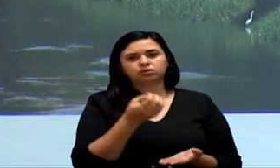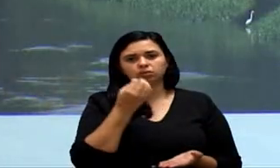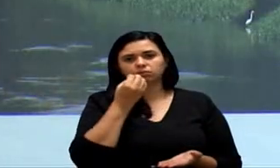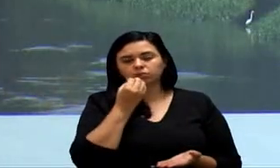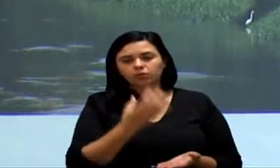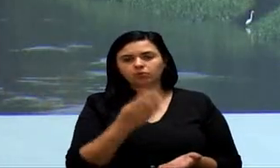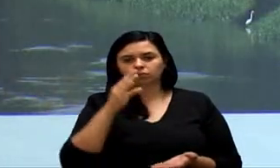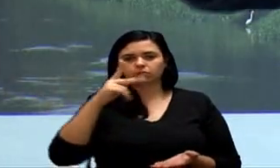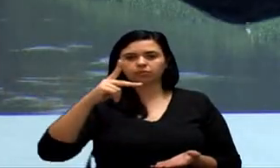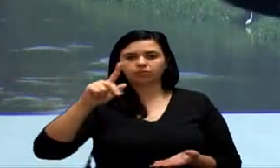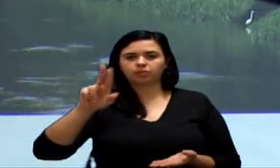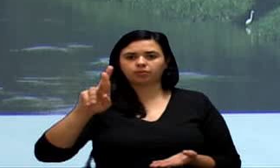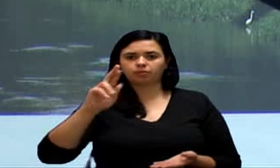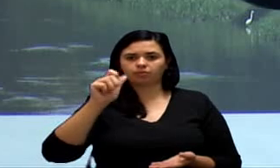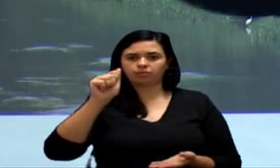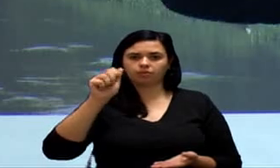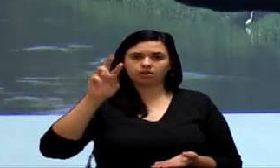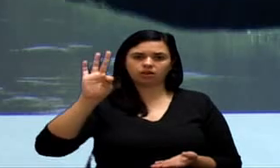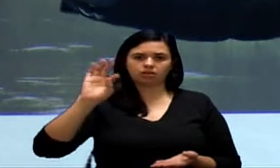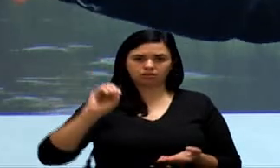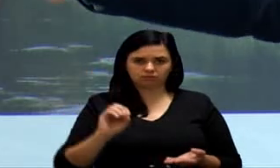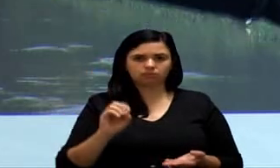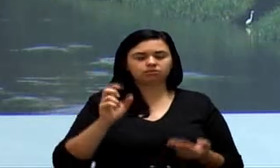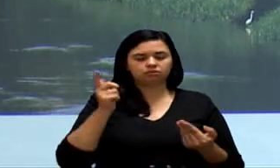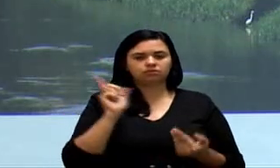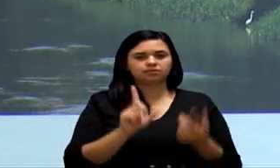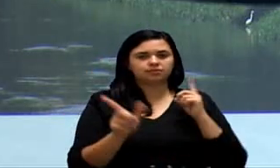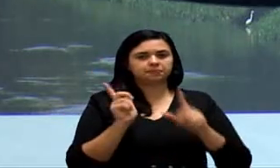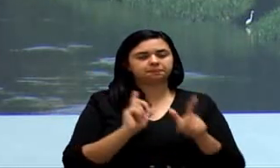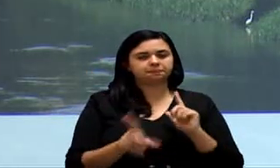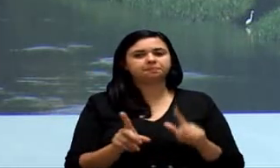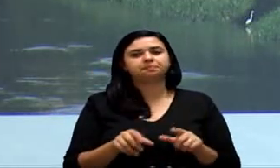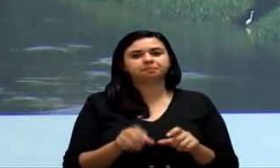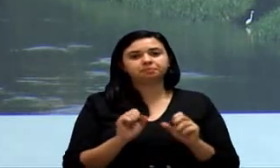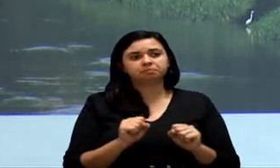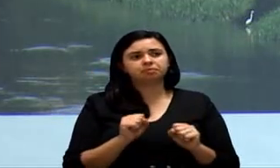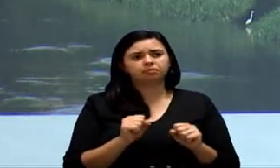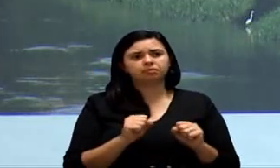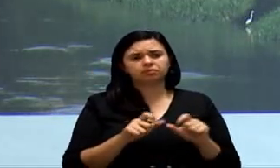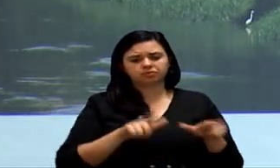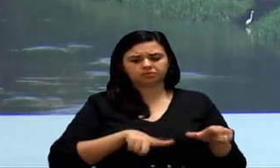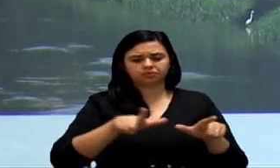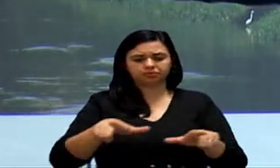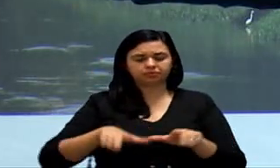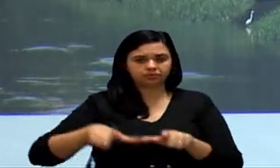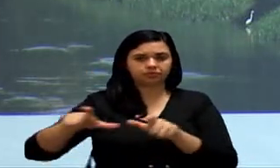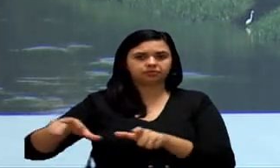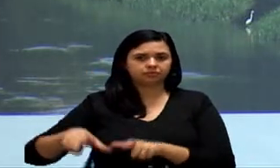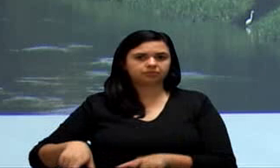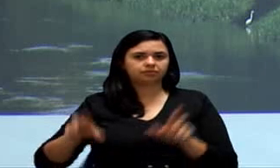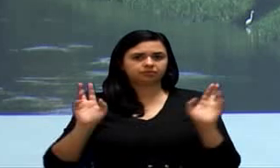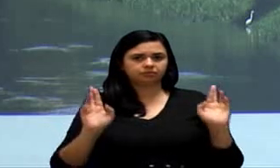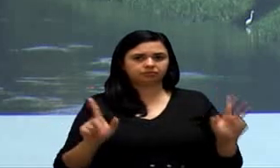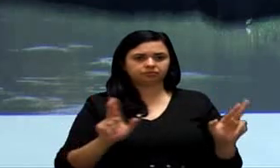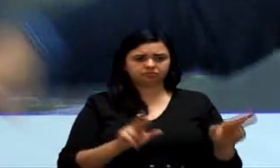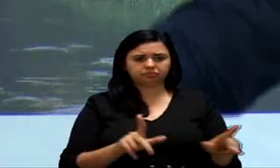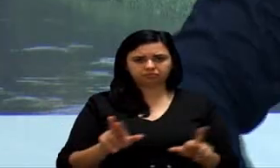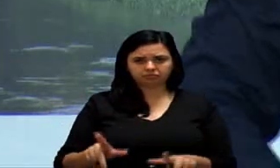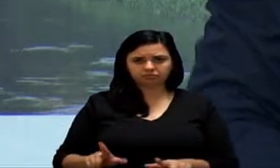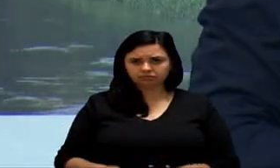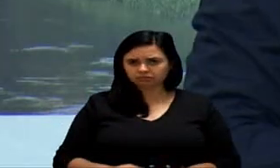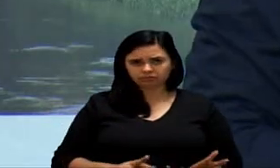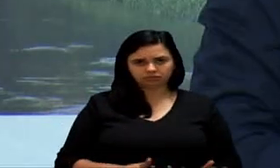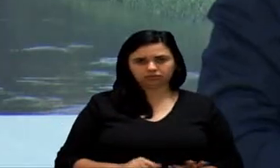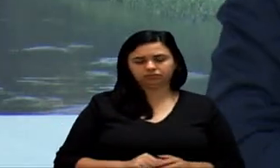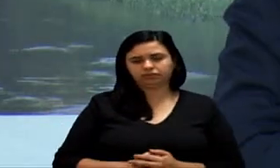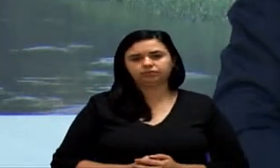Zona Norte, a pedido de outro vereador, de outro colega, pode ir lá para o Éden, para outro bairro, para Aparecidinha, pode ir para o Júlio de Mesquita.